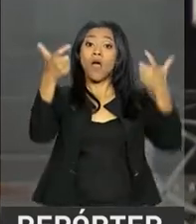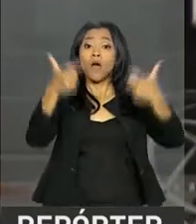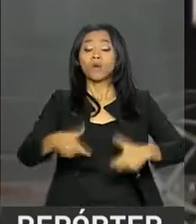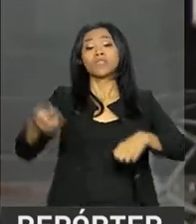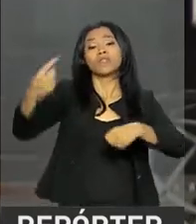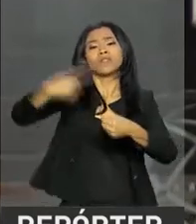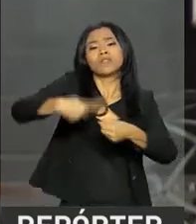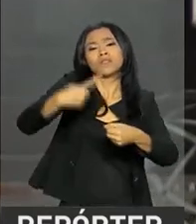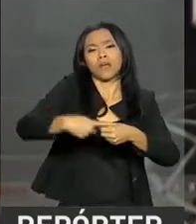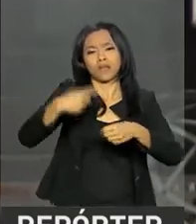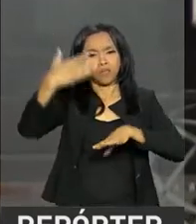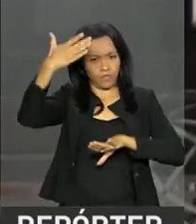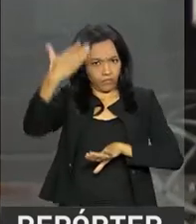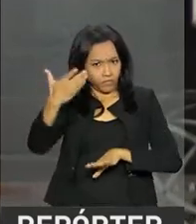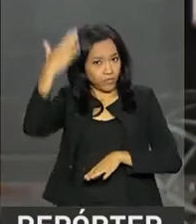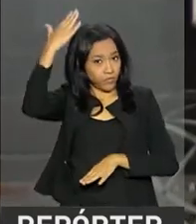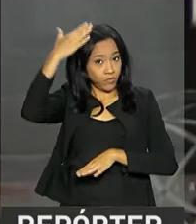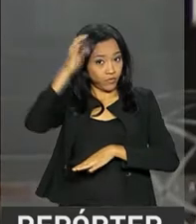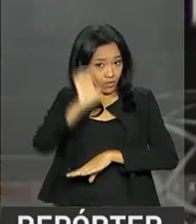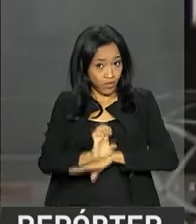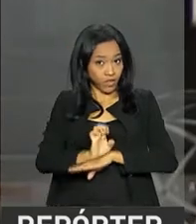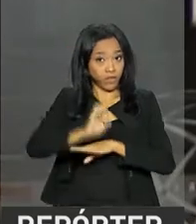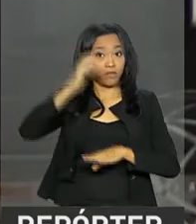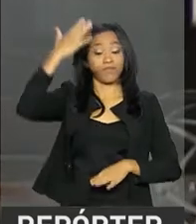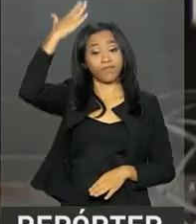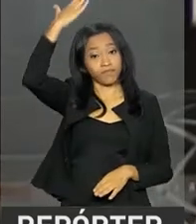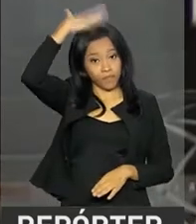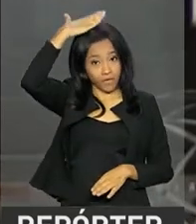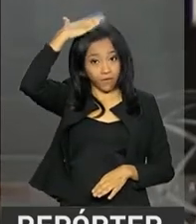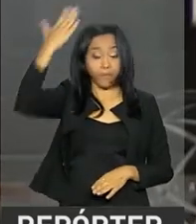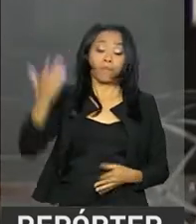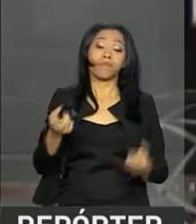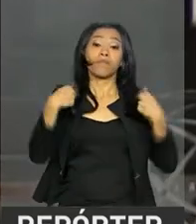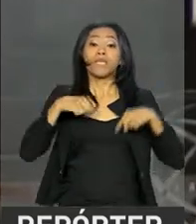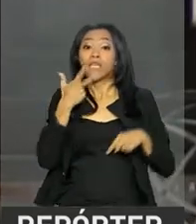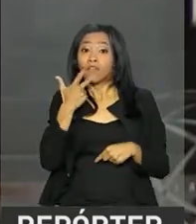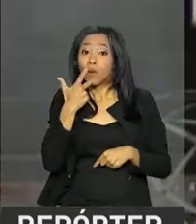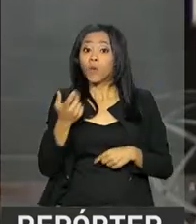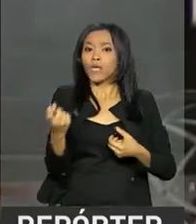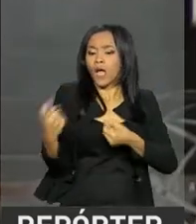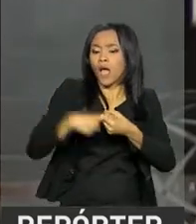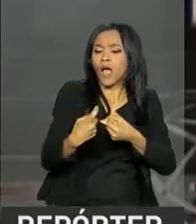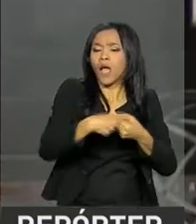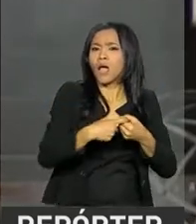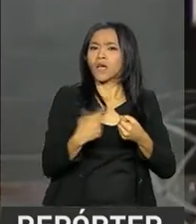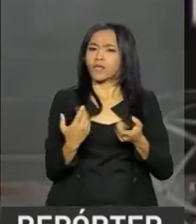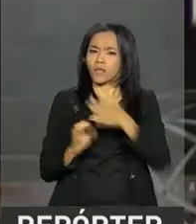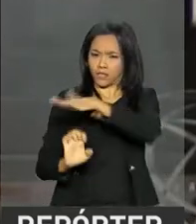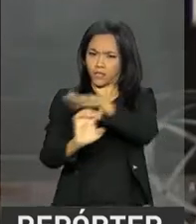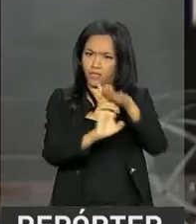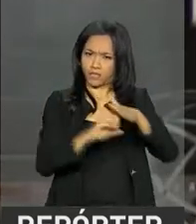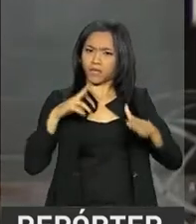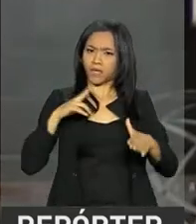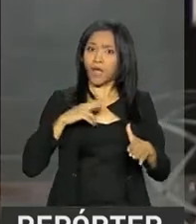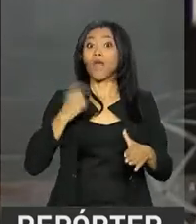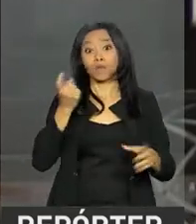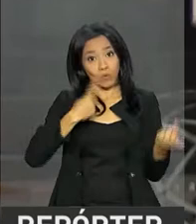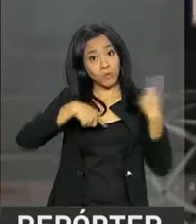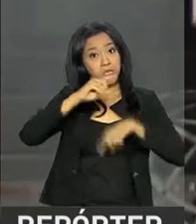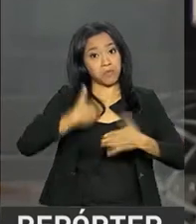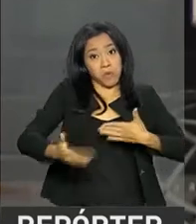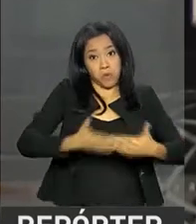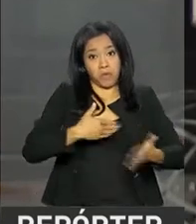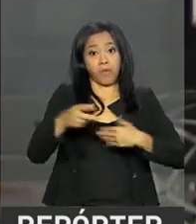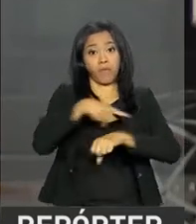reforçou que a parceria do governo com a iniciativa privada é importante para o sucesso de qualquer país. A repórter